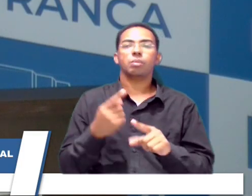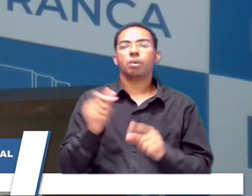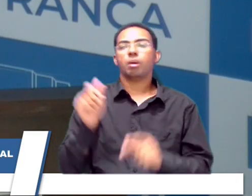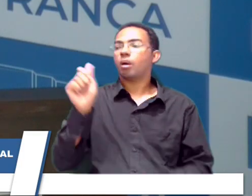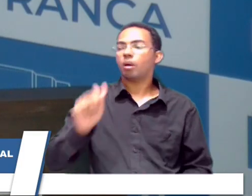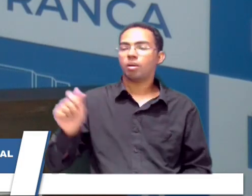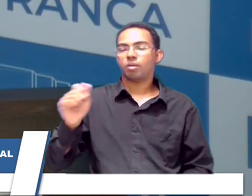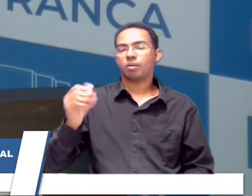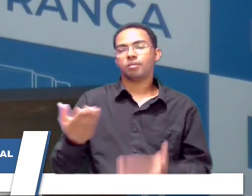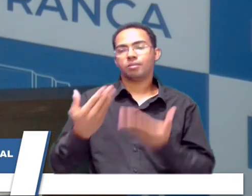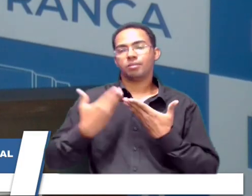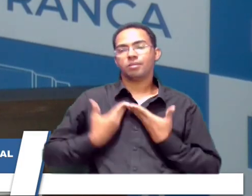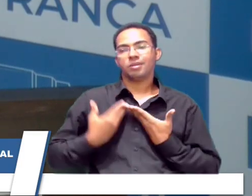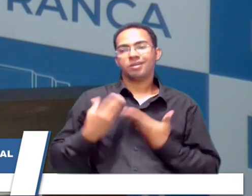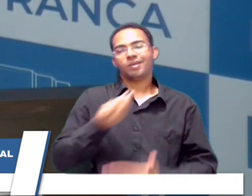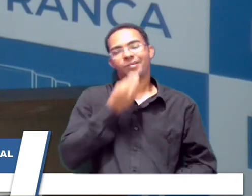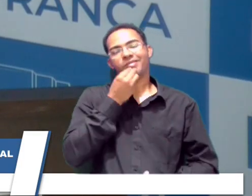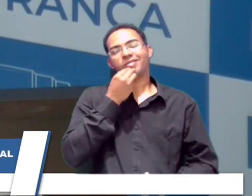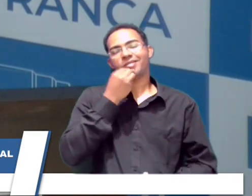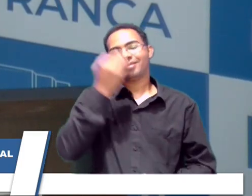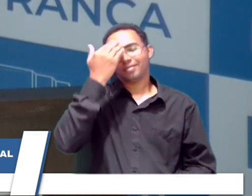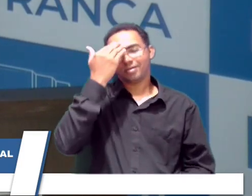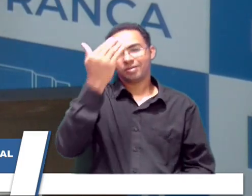deu essa oportunidade. Então, muito obrigada.